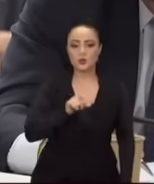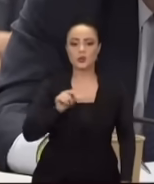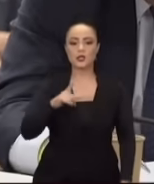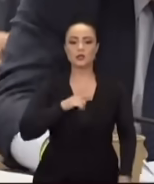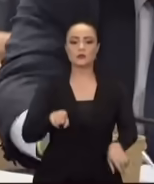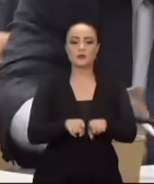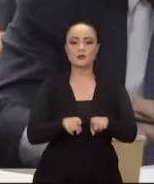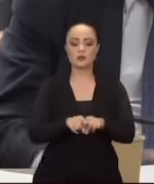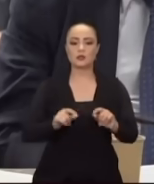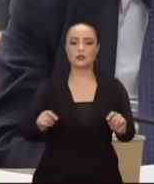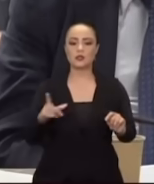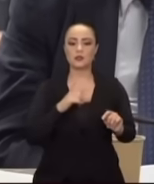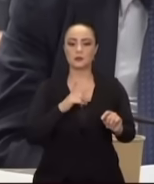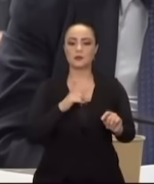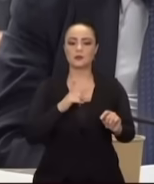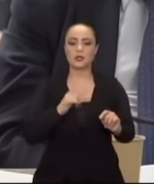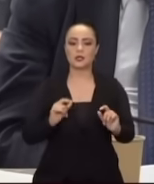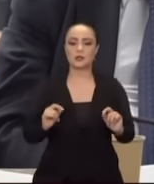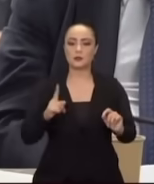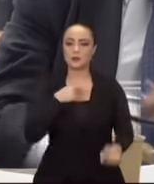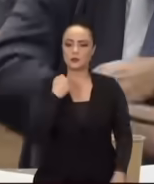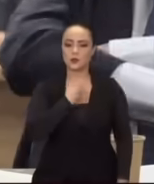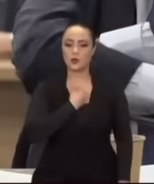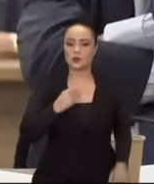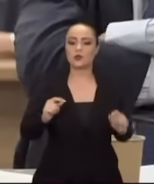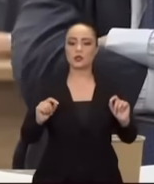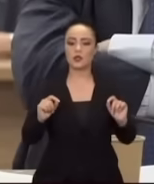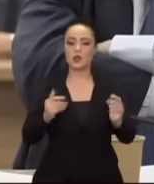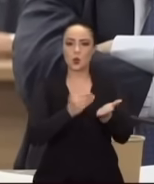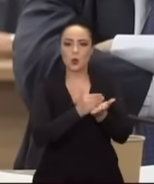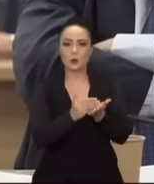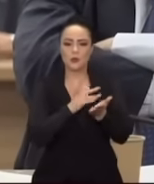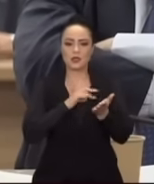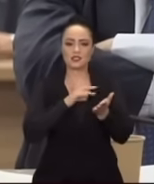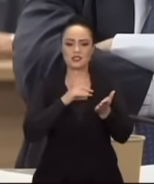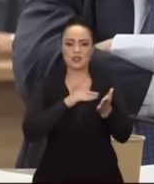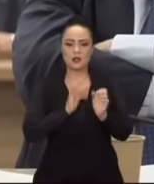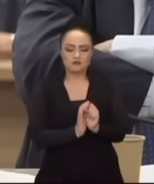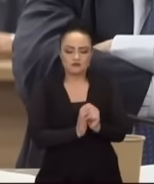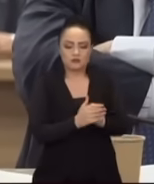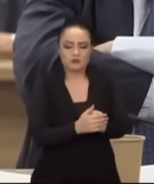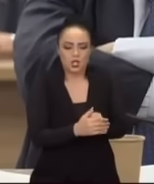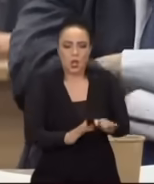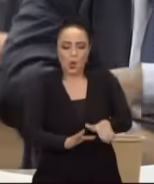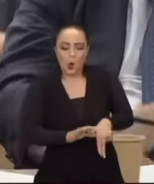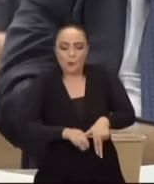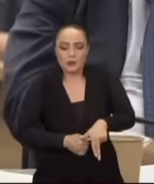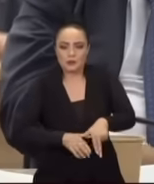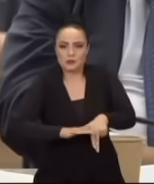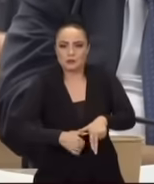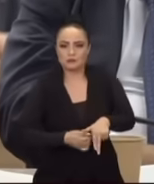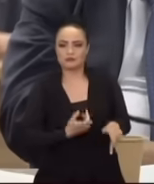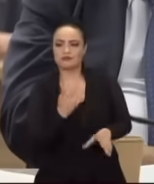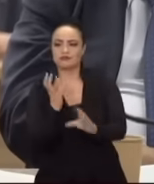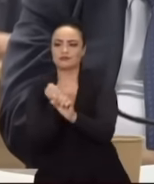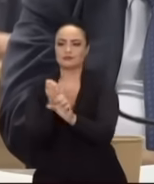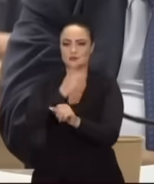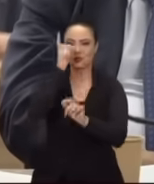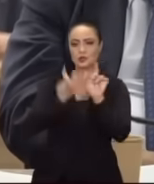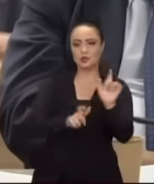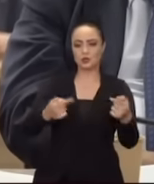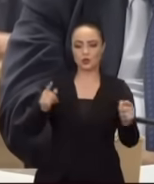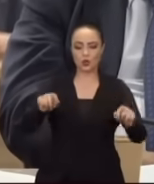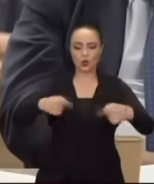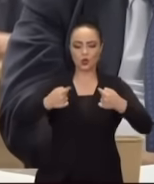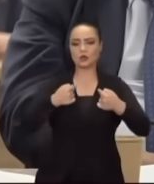mais no assunto. Então, quando a gente começa a tapar os ralos da corrupção, aparece uma enormidade de pessoas que vão contra a